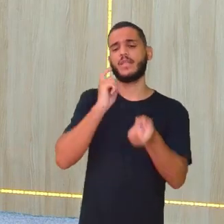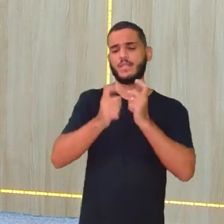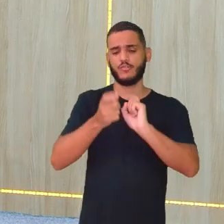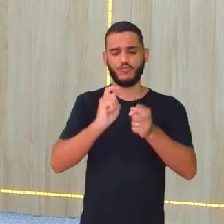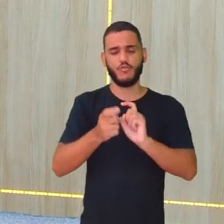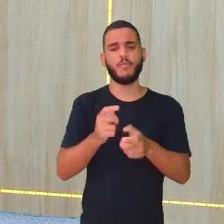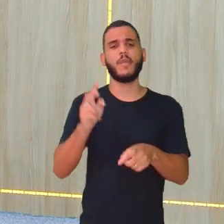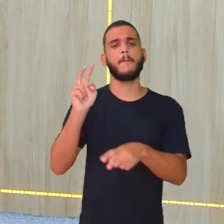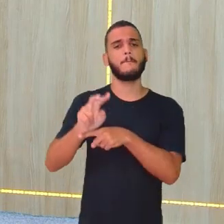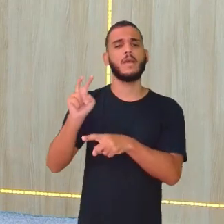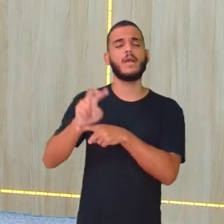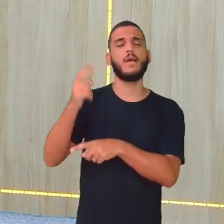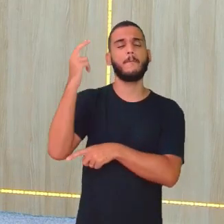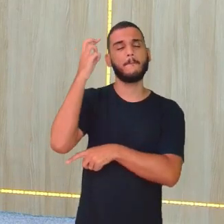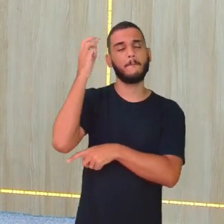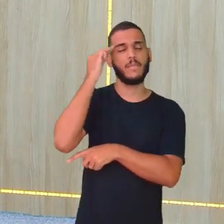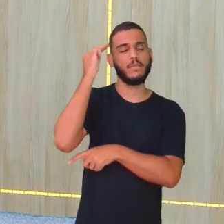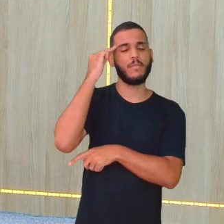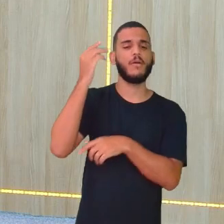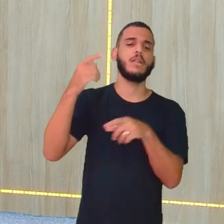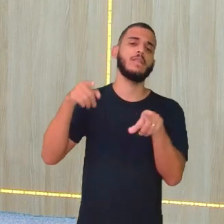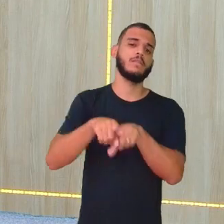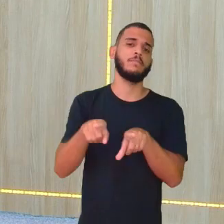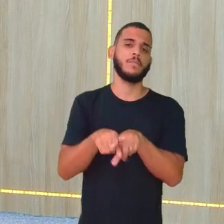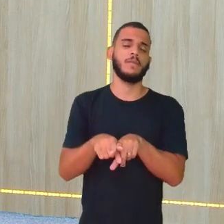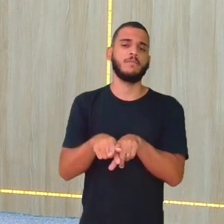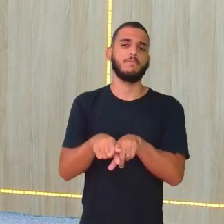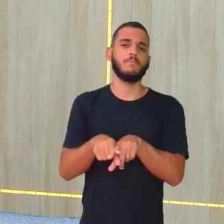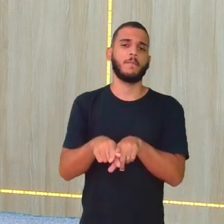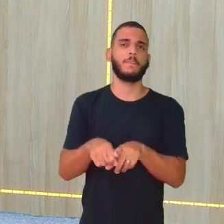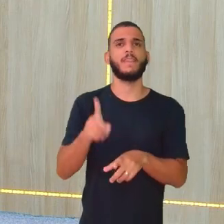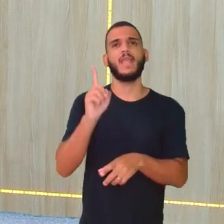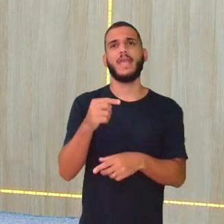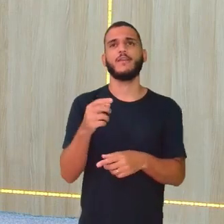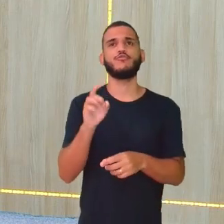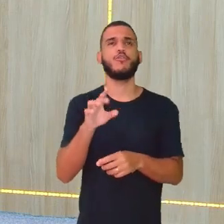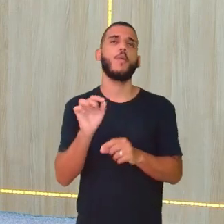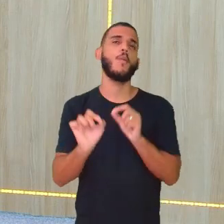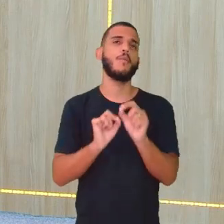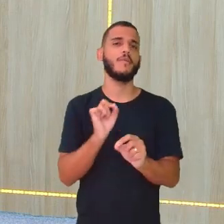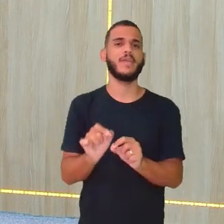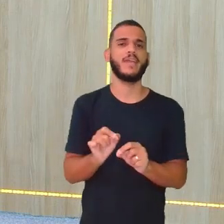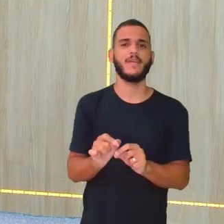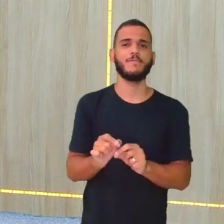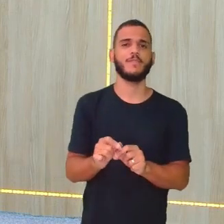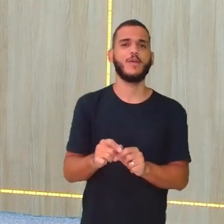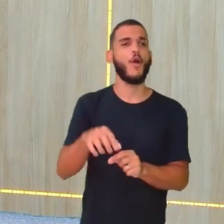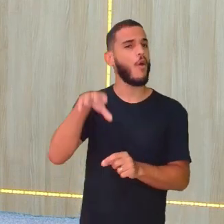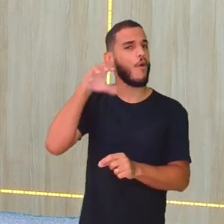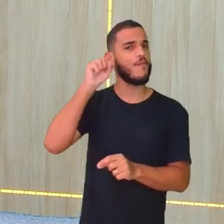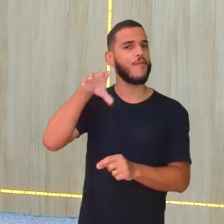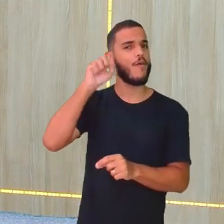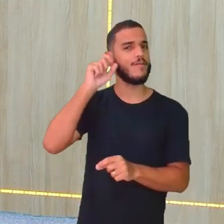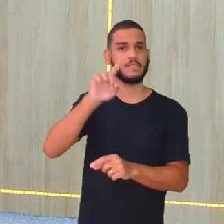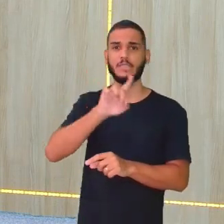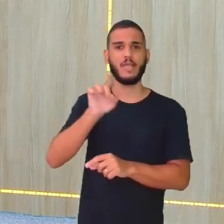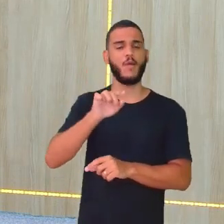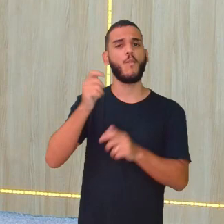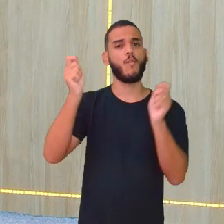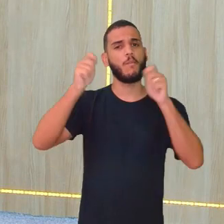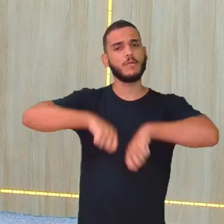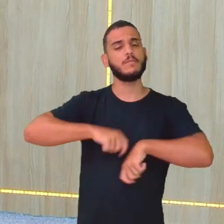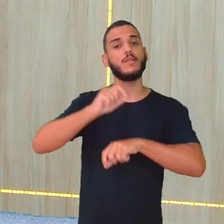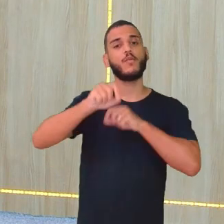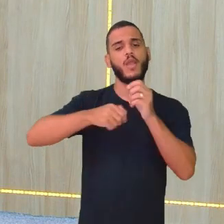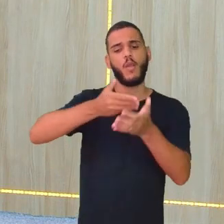discutir, preservar a memória. Não é só uma escuta passiva, né, somente. A gente consegue construir espaços